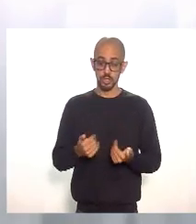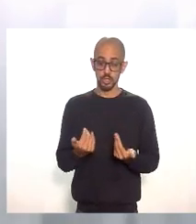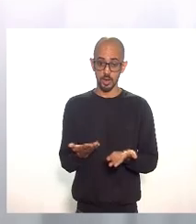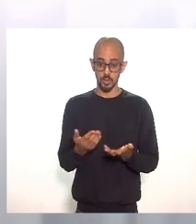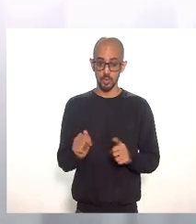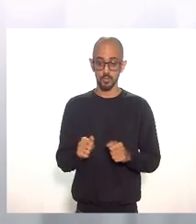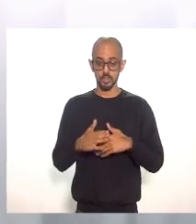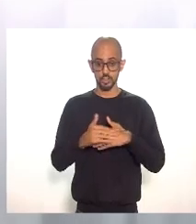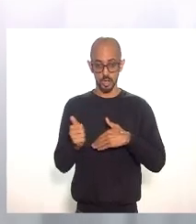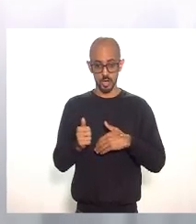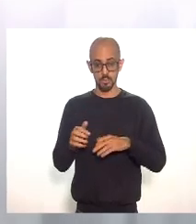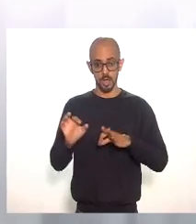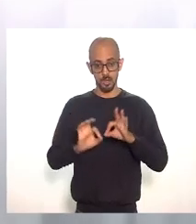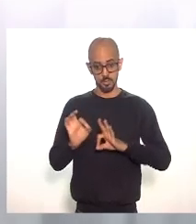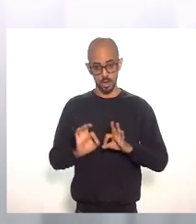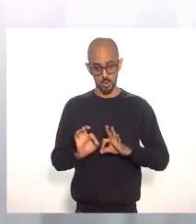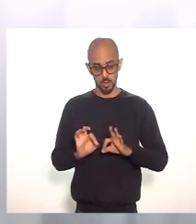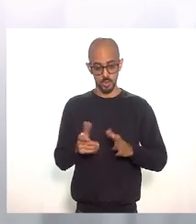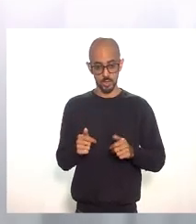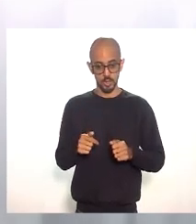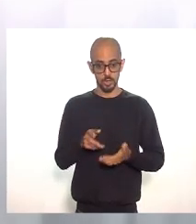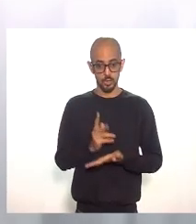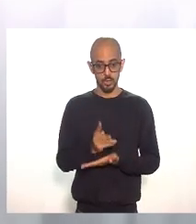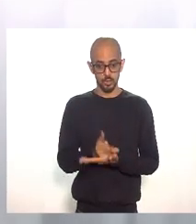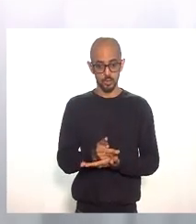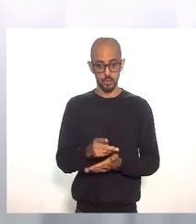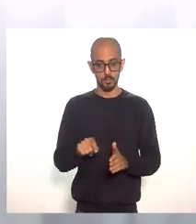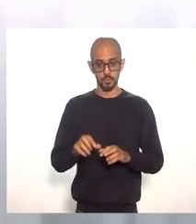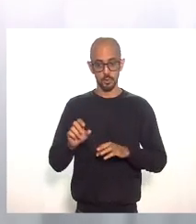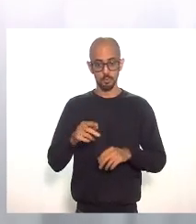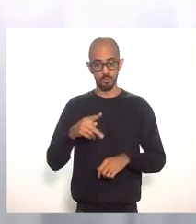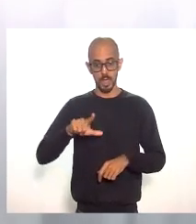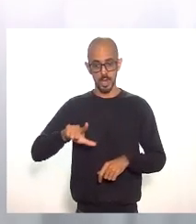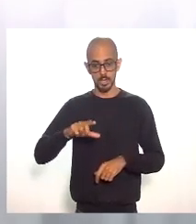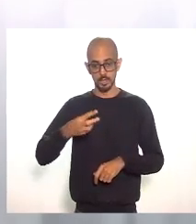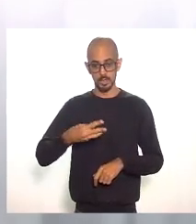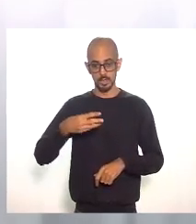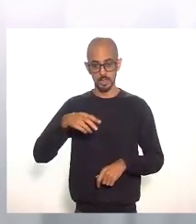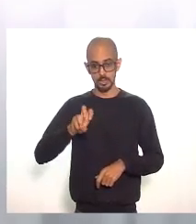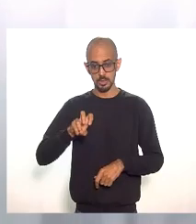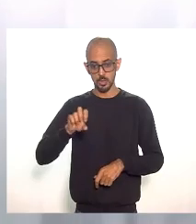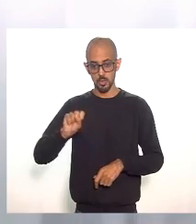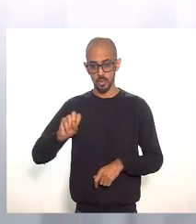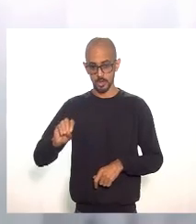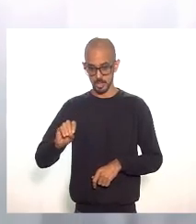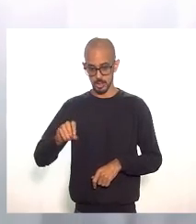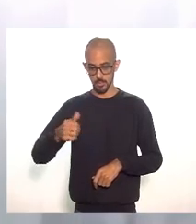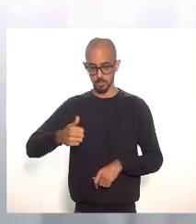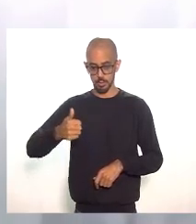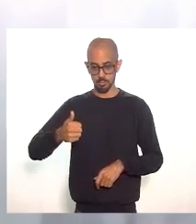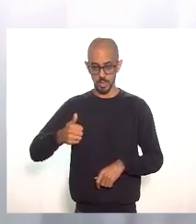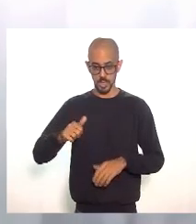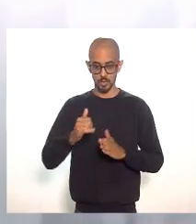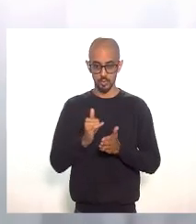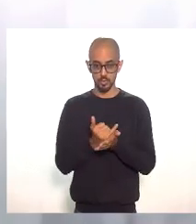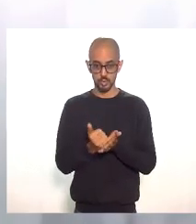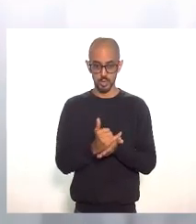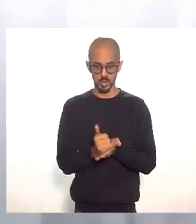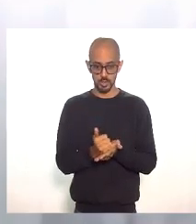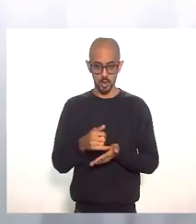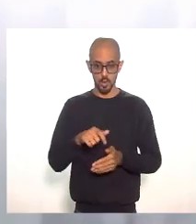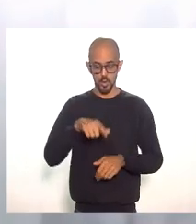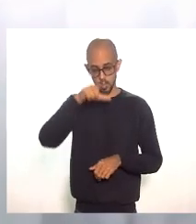em continuação da discussão do projeto 3580 de 2021. O primeiro inscrito é o deputado Luiz Paulo.